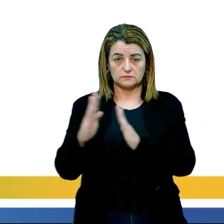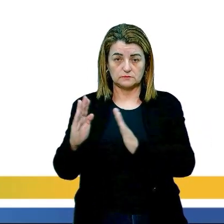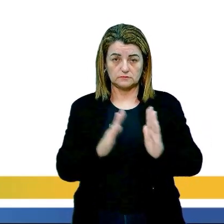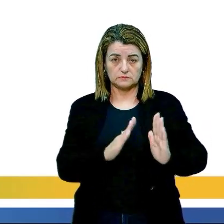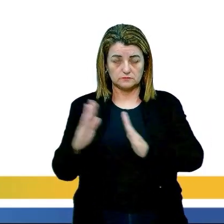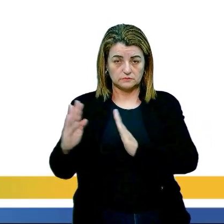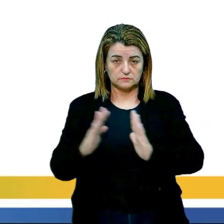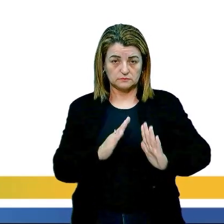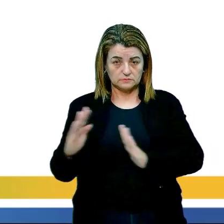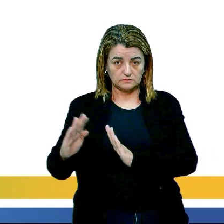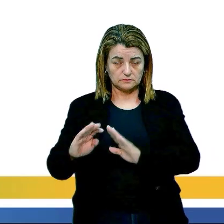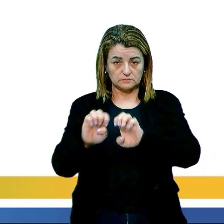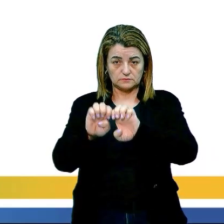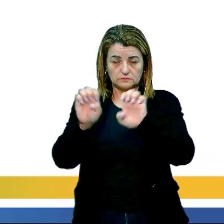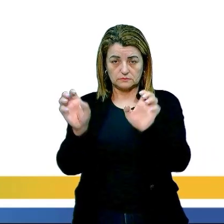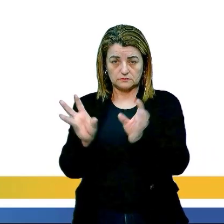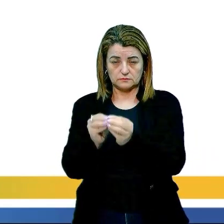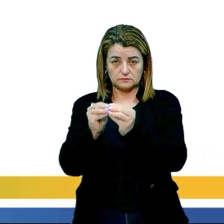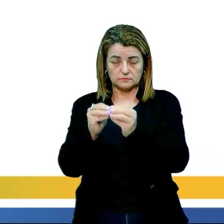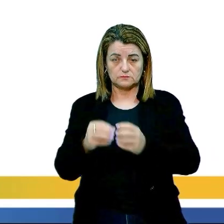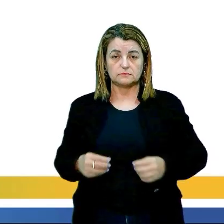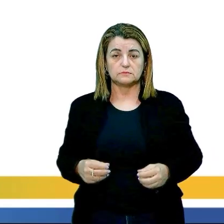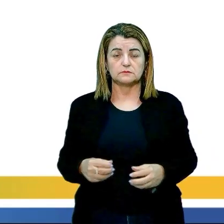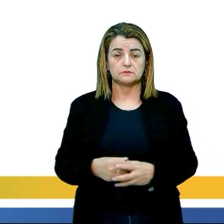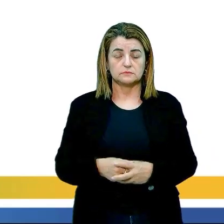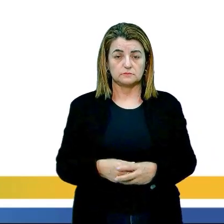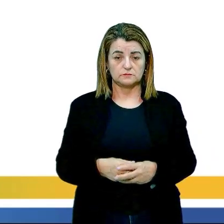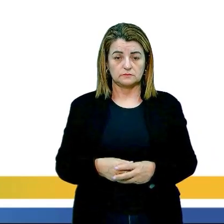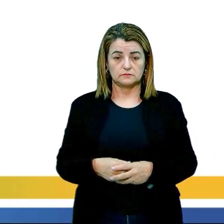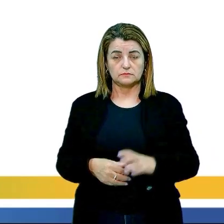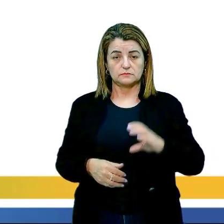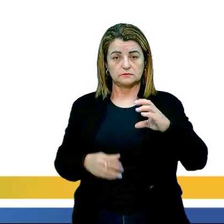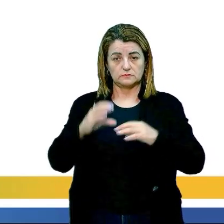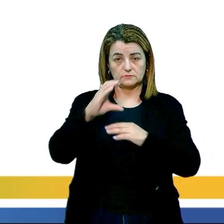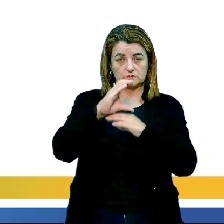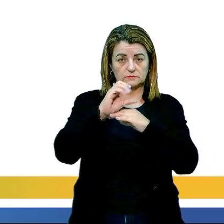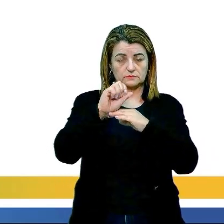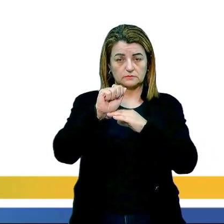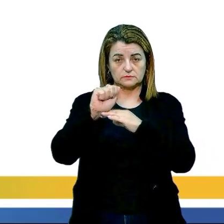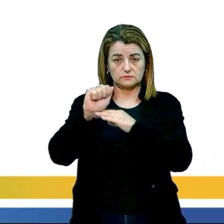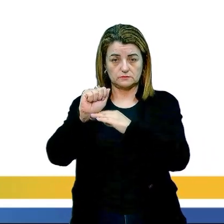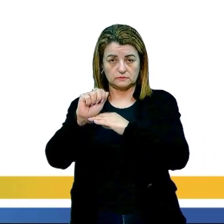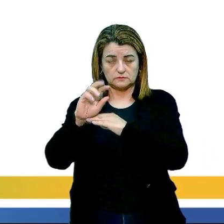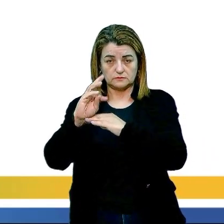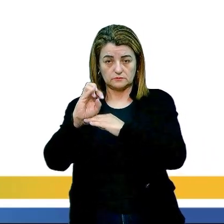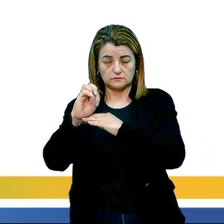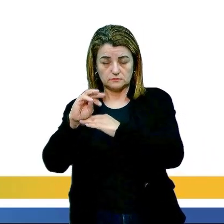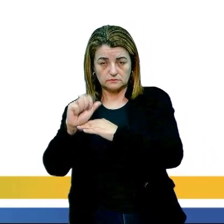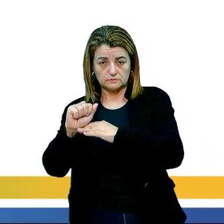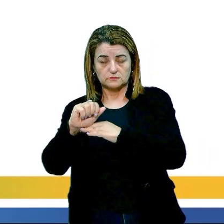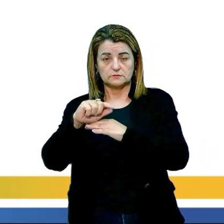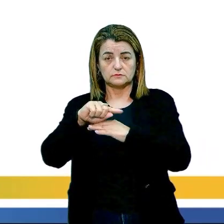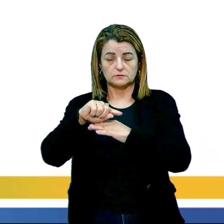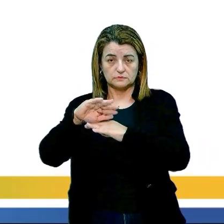aos seguintes ecossistemas. Aí, Caatinga, Mata de Araucária, Manguezais, Floresta Amazônica